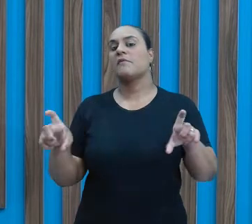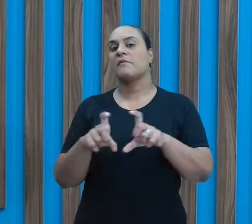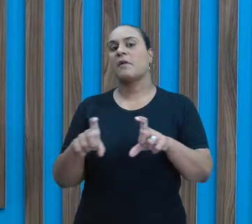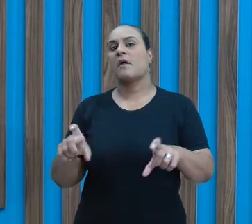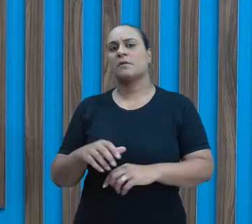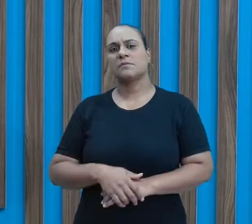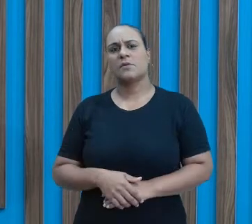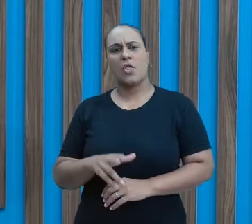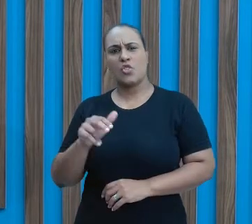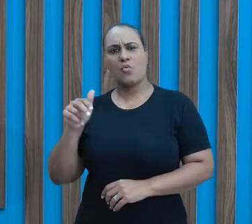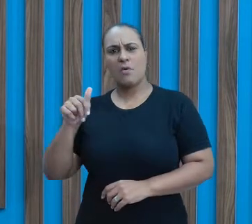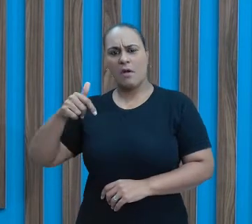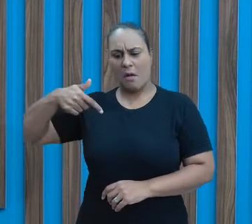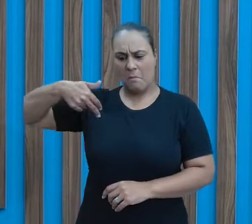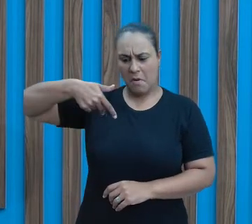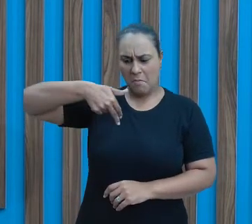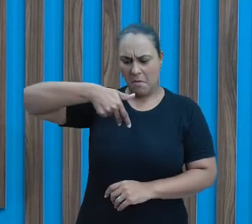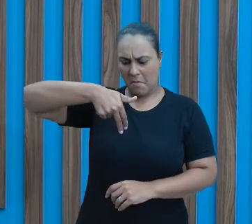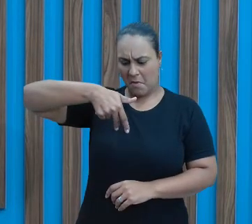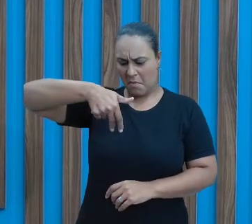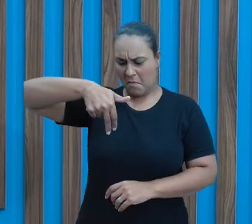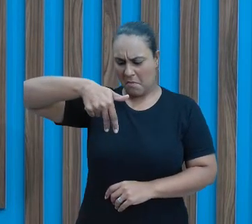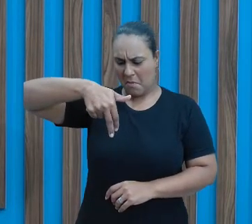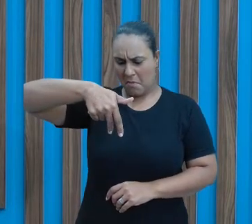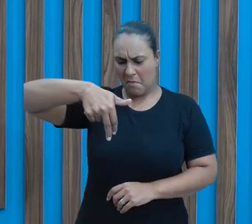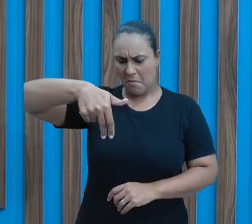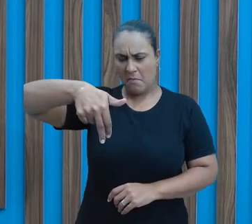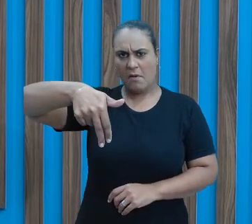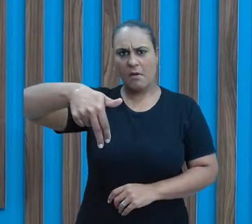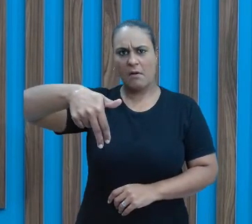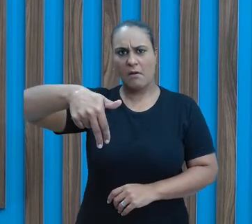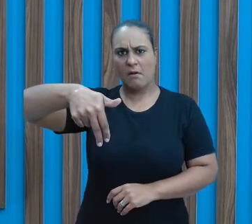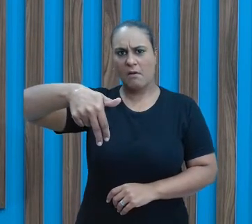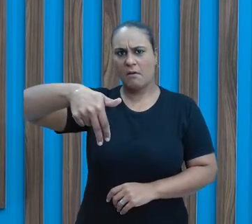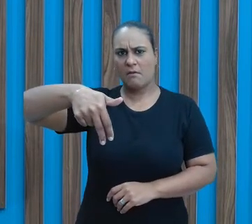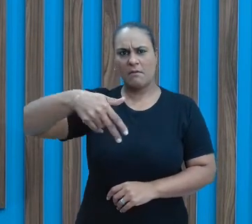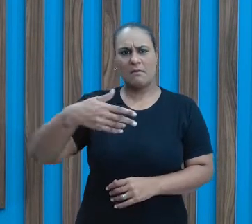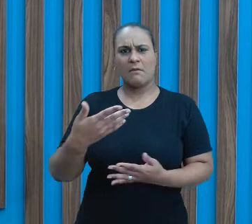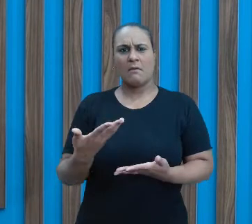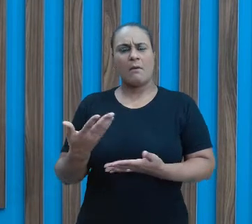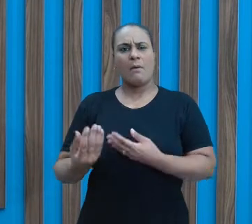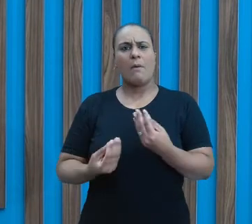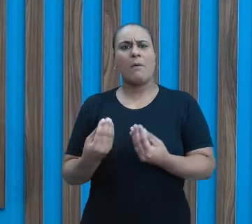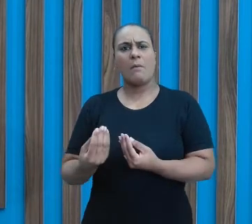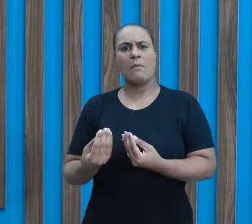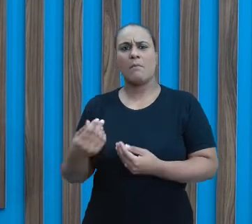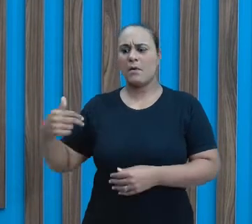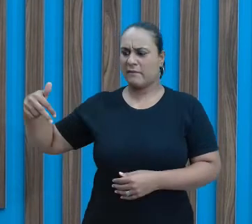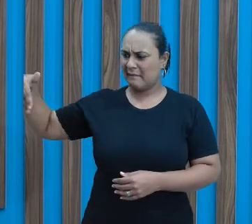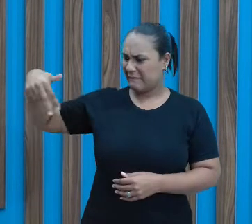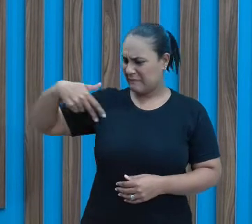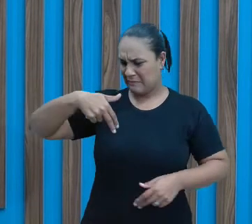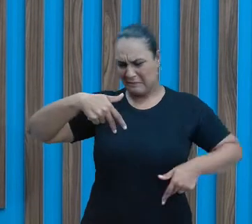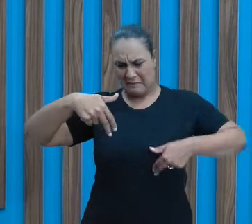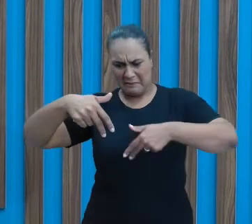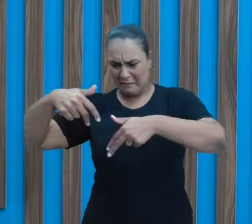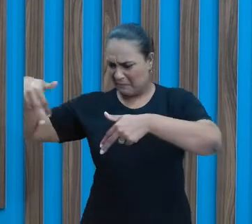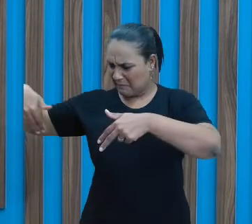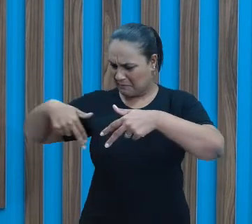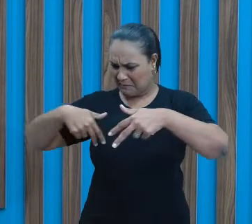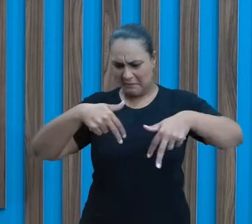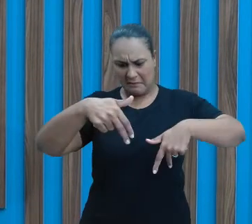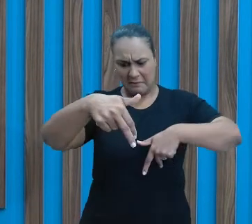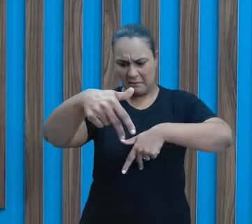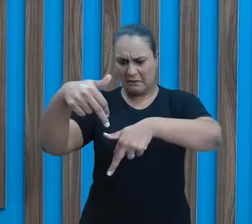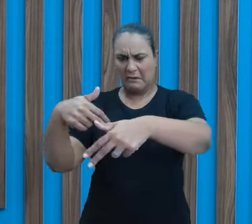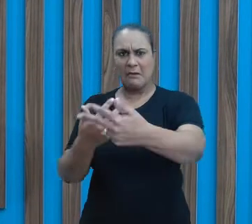diz nunca ande por trilhos? Veja, quando ele diz nunca ande por trilhos, só assim a gente vai caminhar pelo caminho que outros já